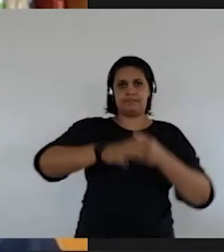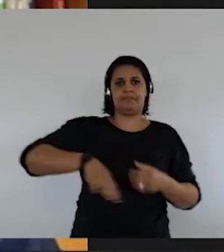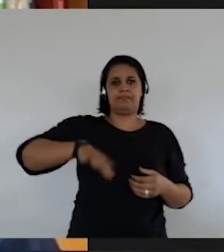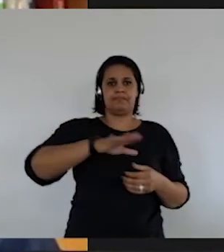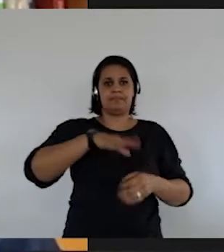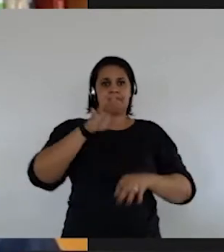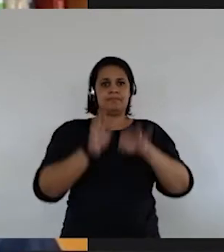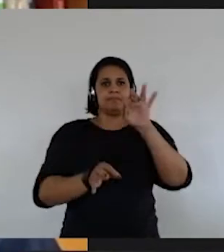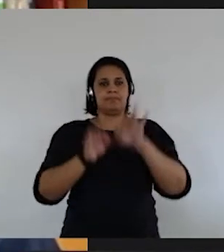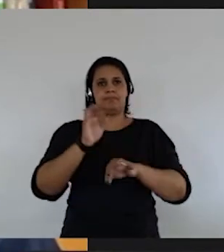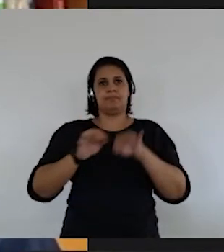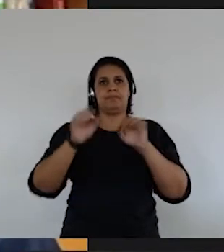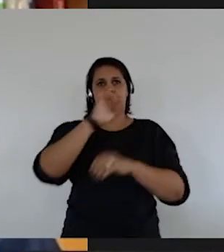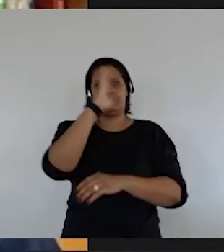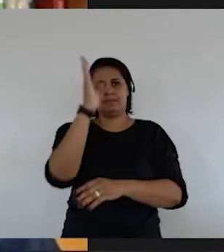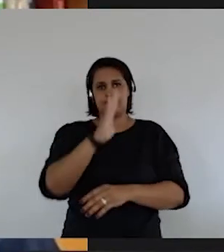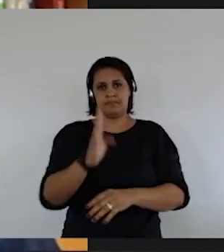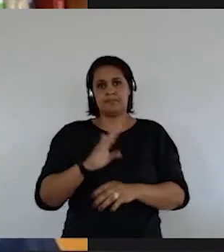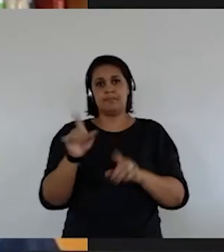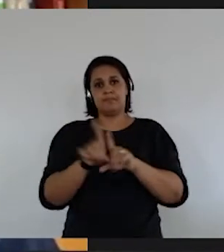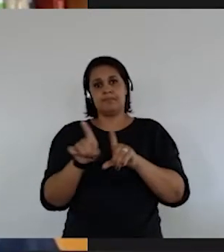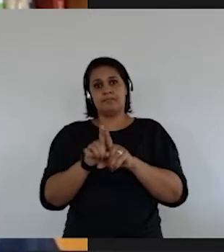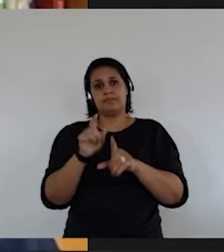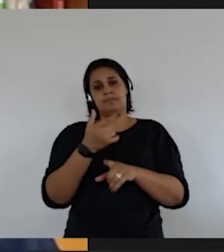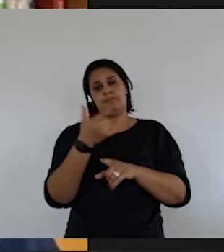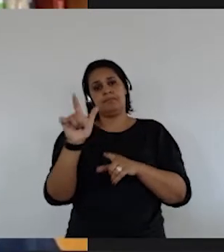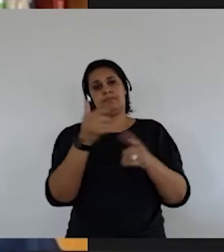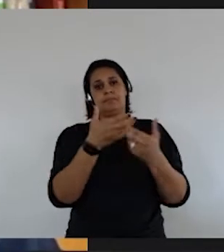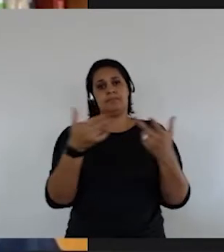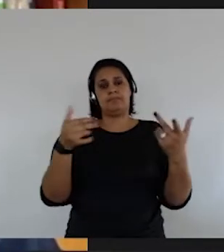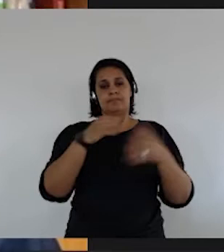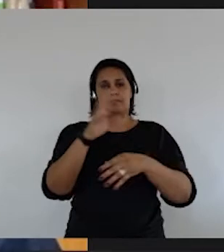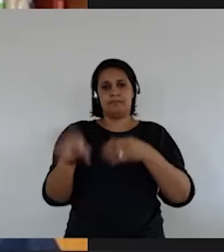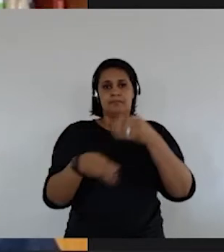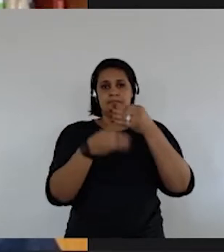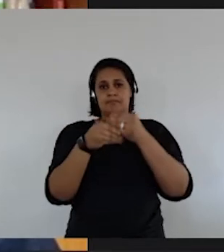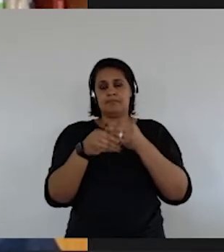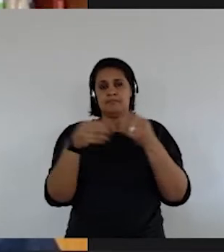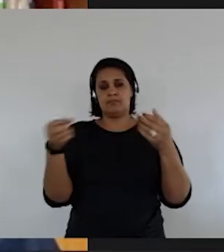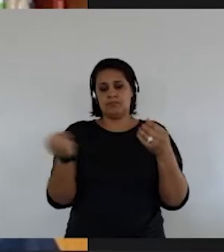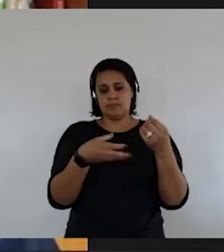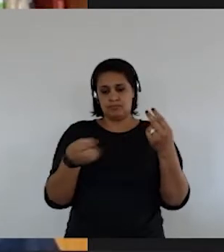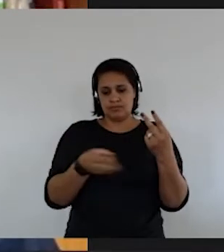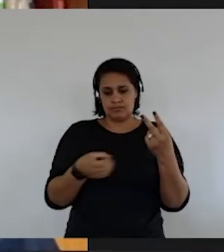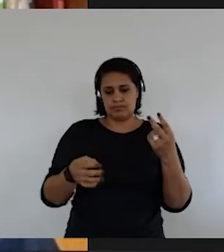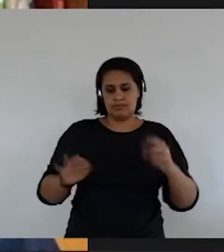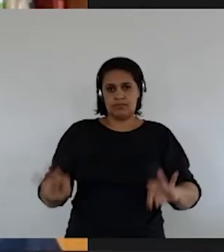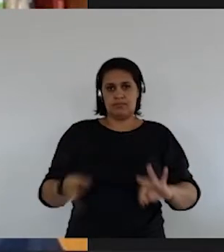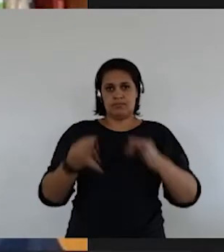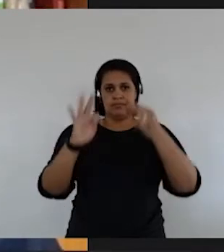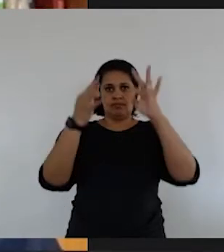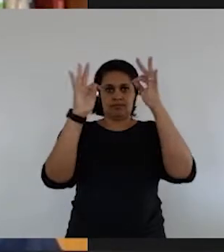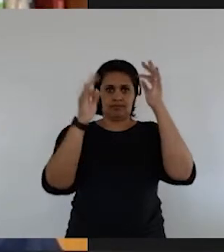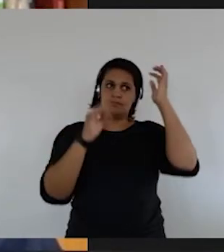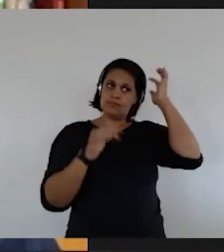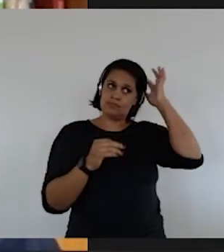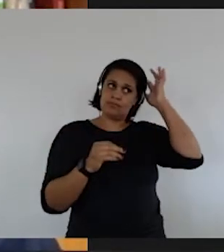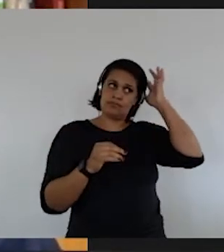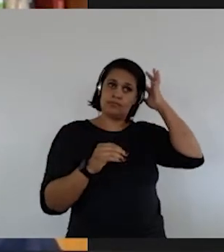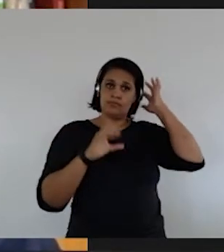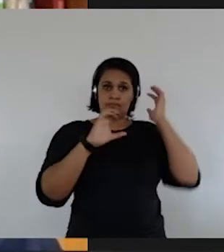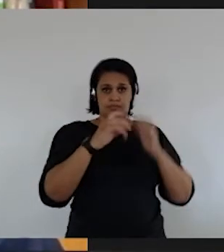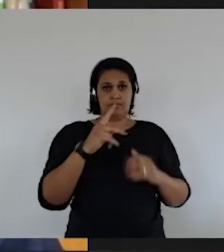outras previsões importantes referentes à implementação de novas tecnologias ao processo. Pelo